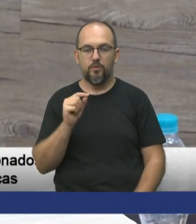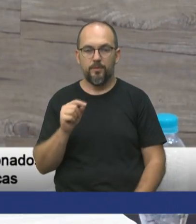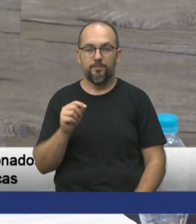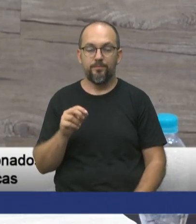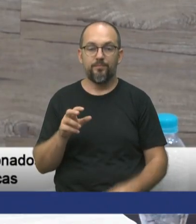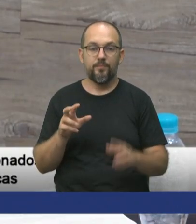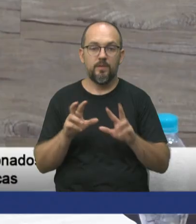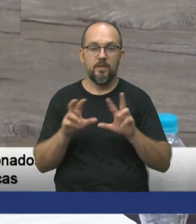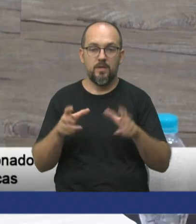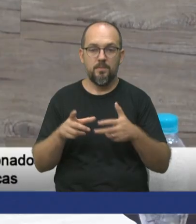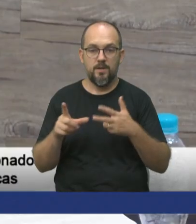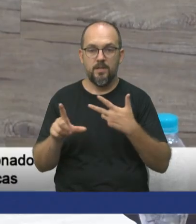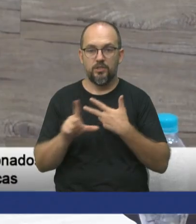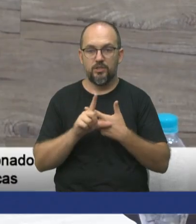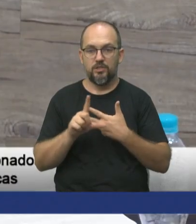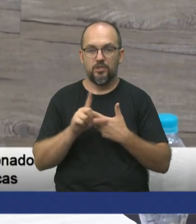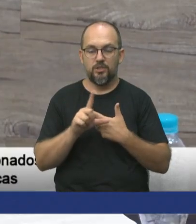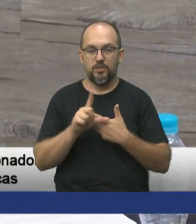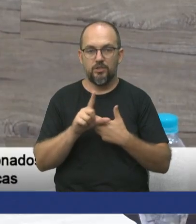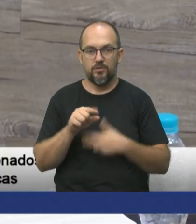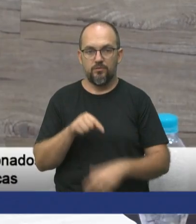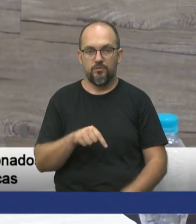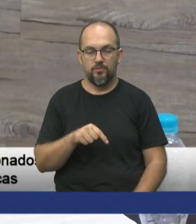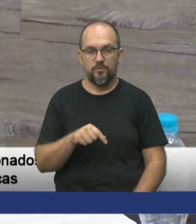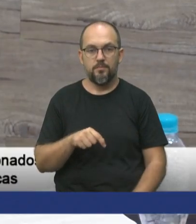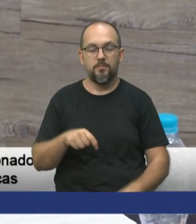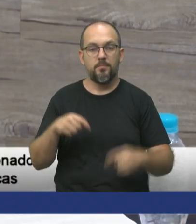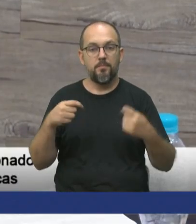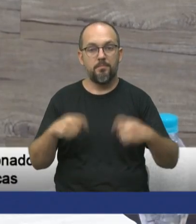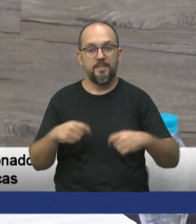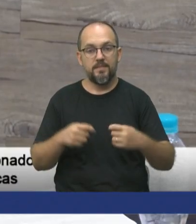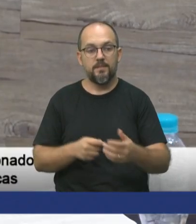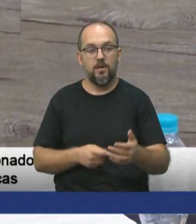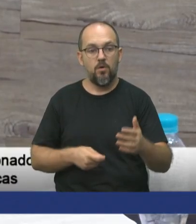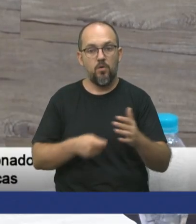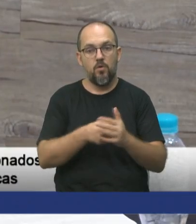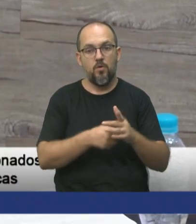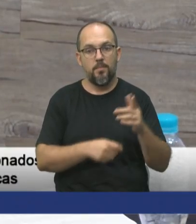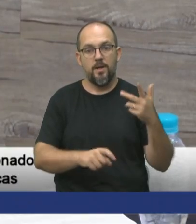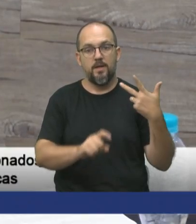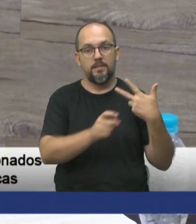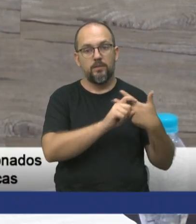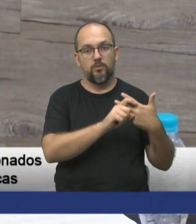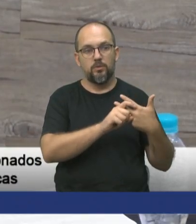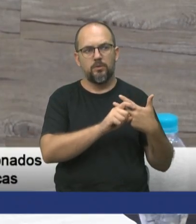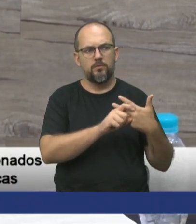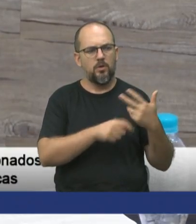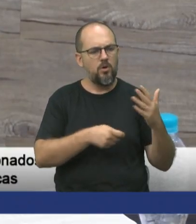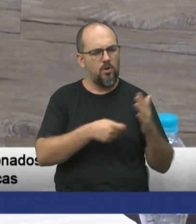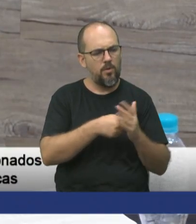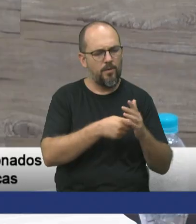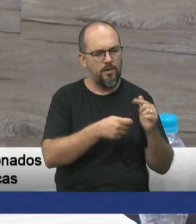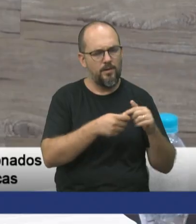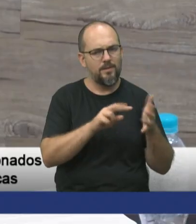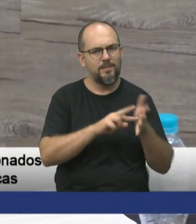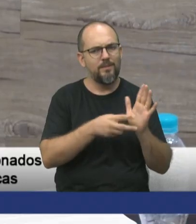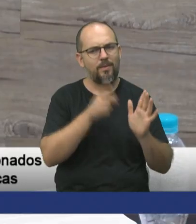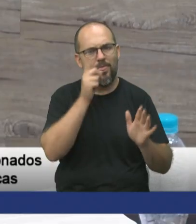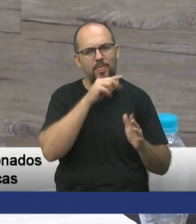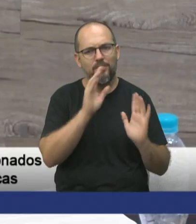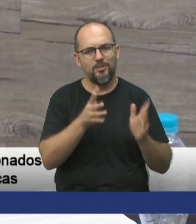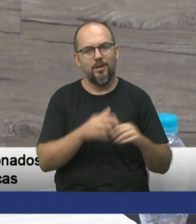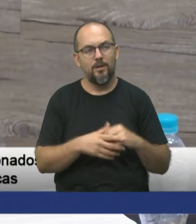Poder Legislativo, precisa cobrar o Executivo, já temos uma falha. Porque o dinheiro está onde? No